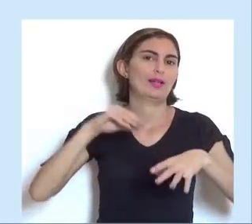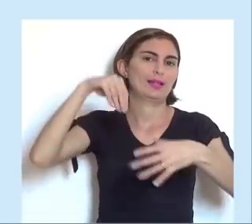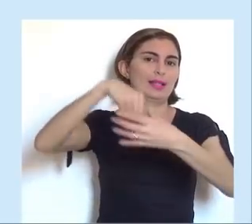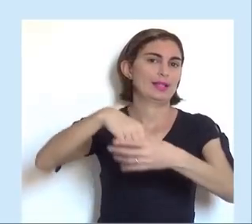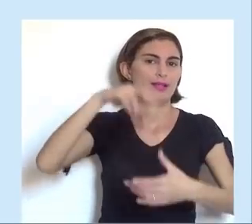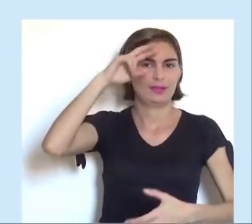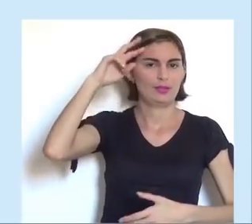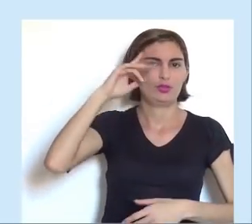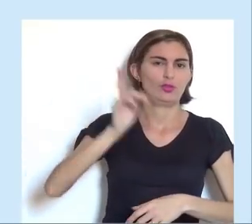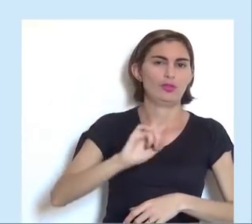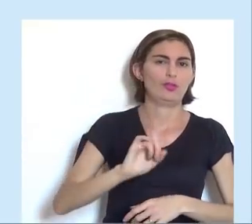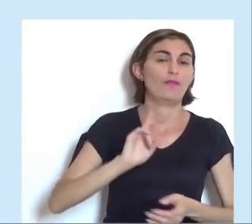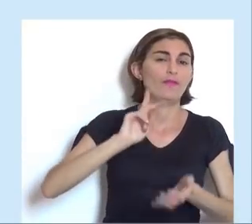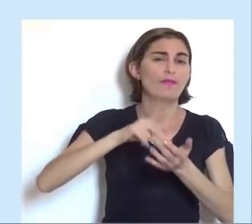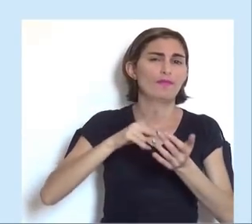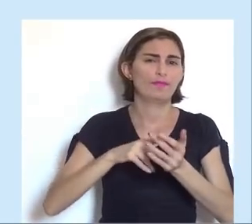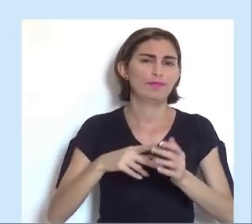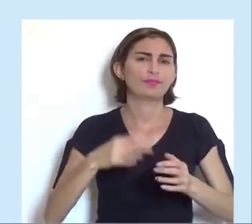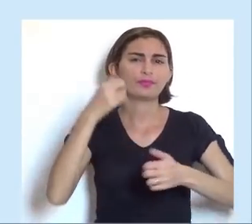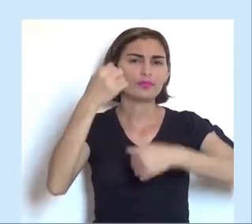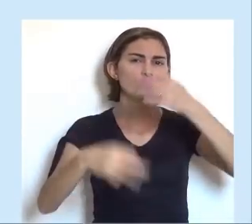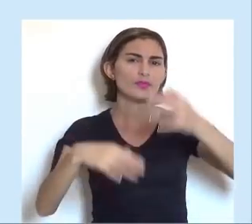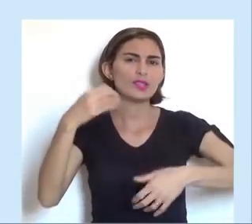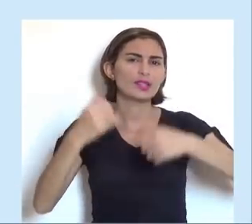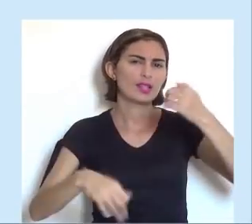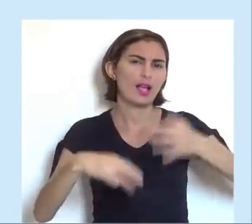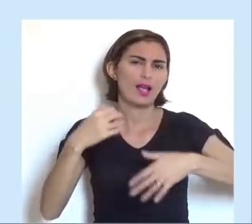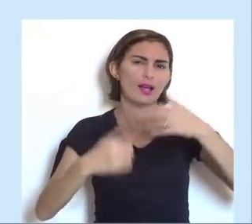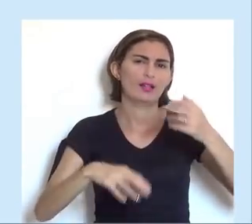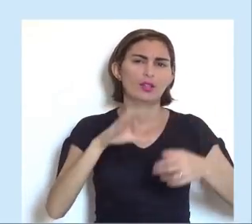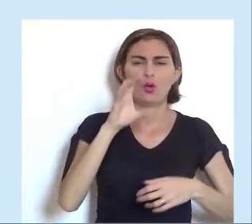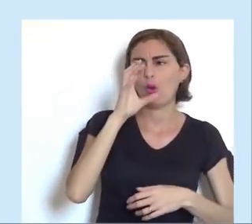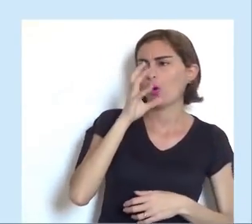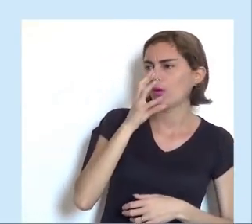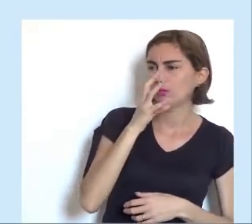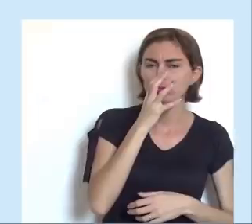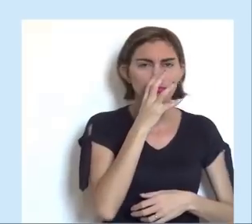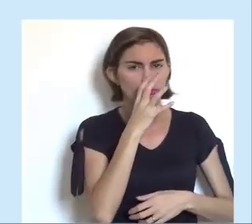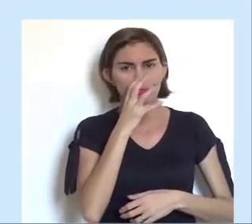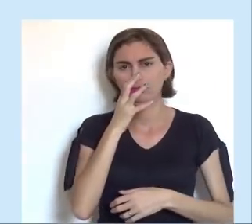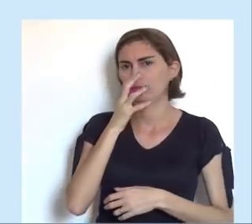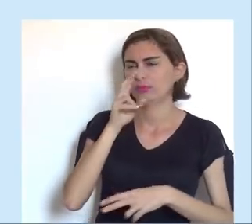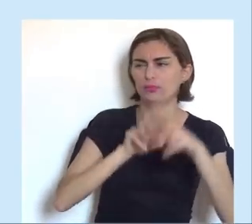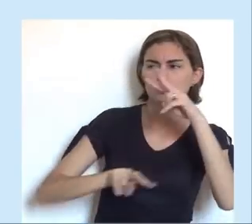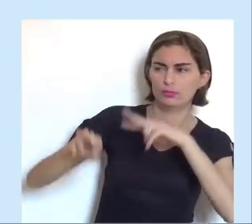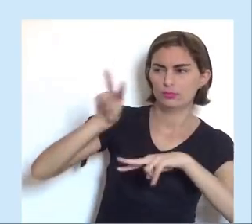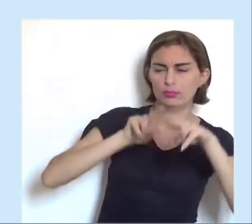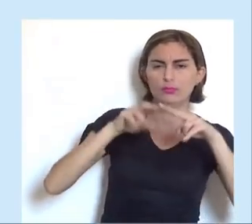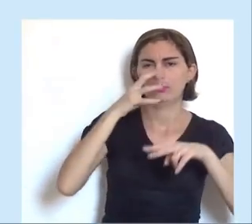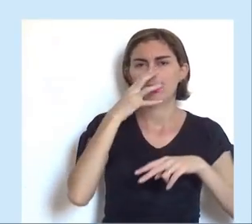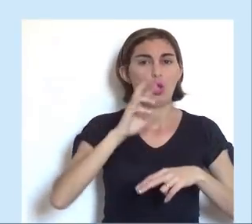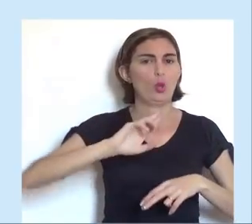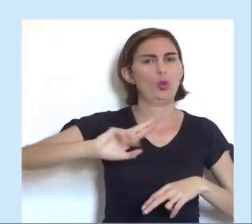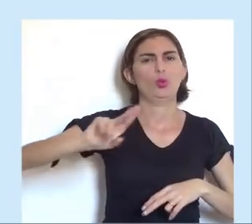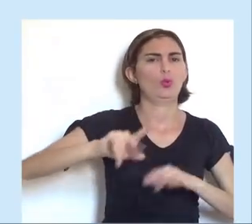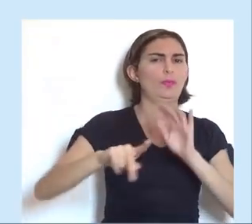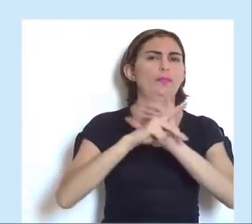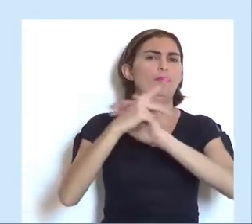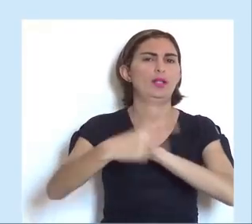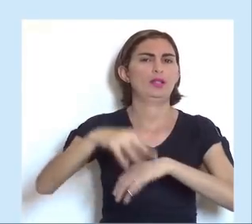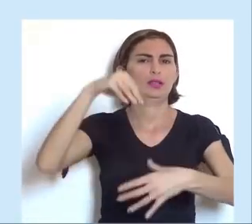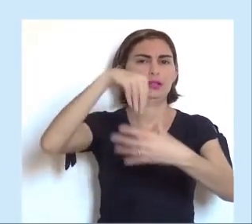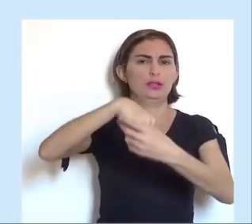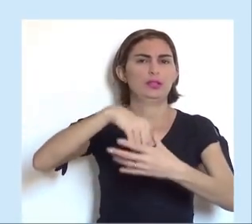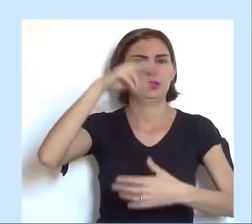nela. Então, na verdade, isso aí é o que a gente chama de narrador observador. Ele não faz parte